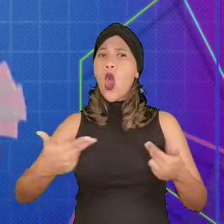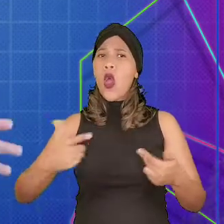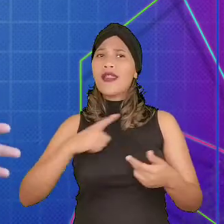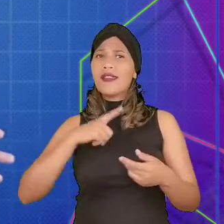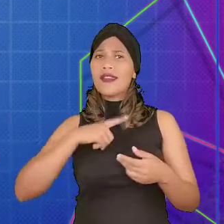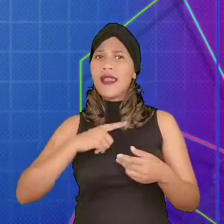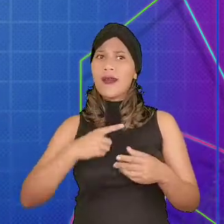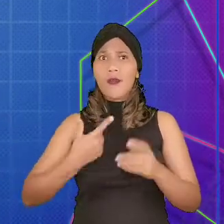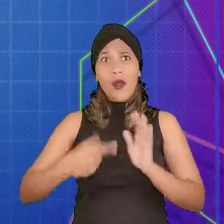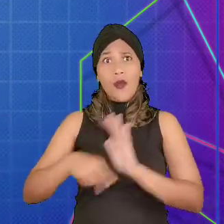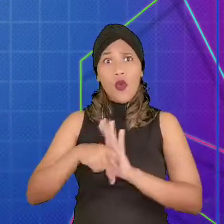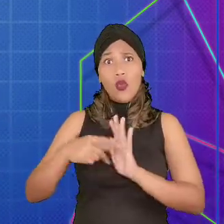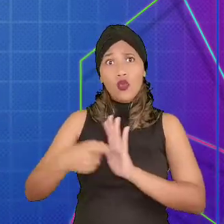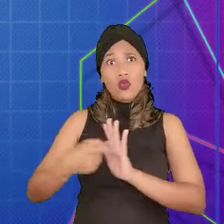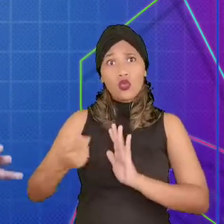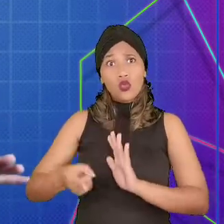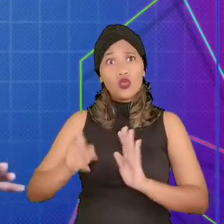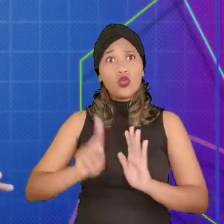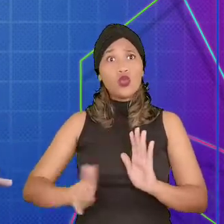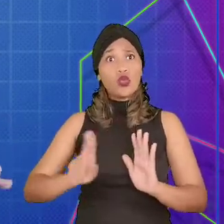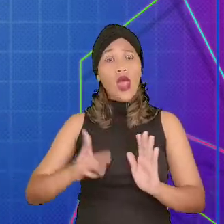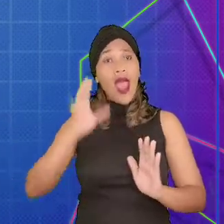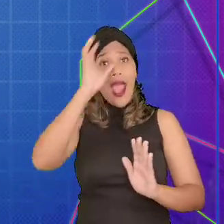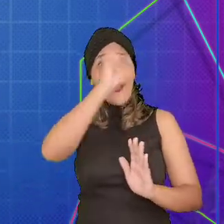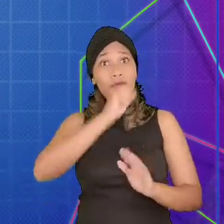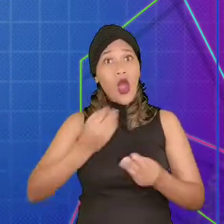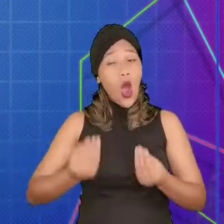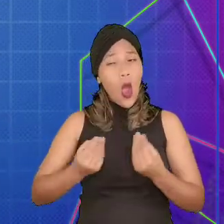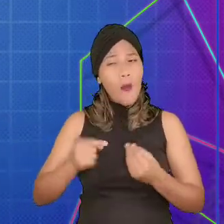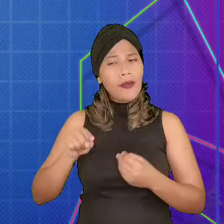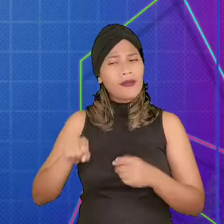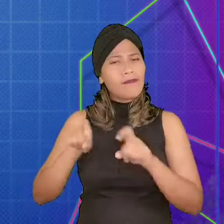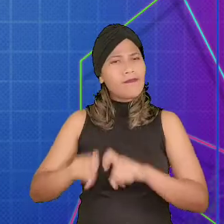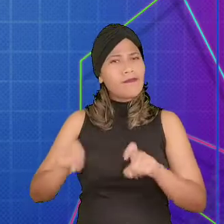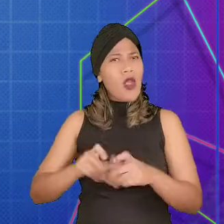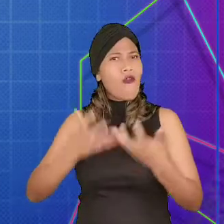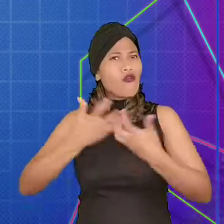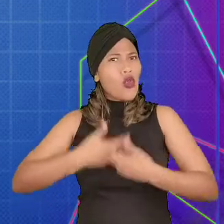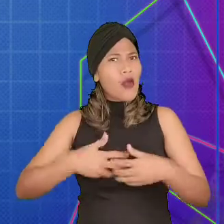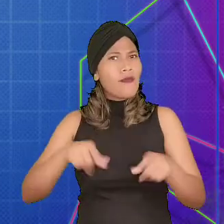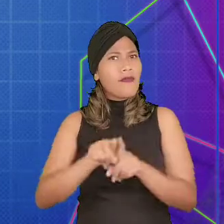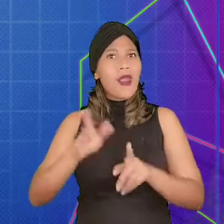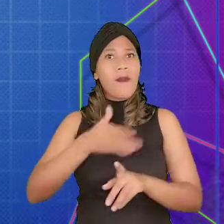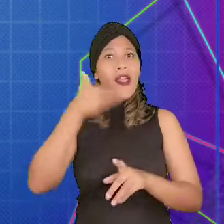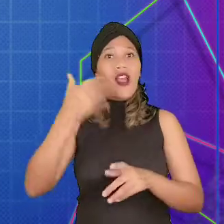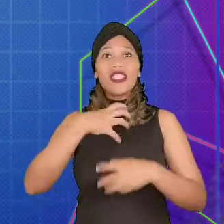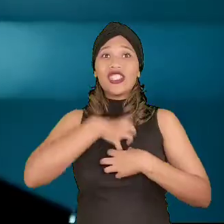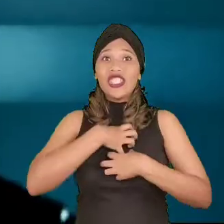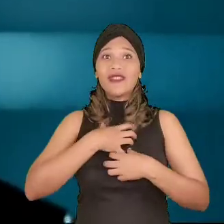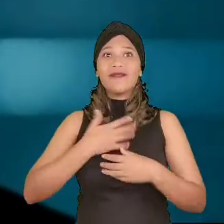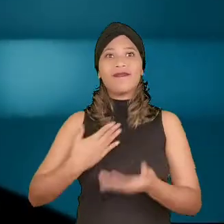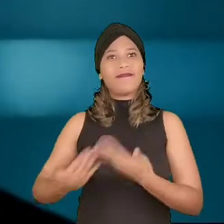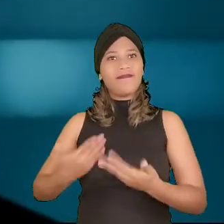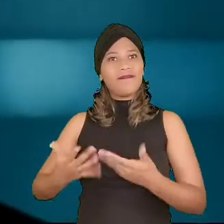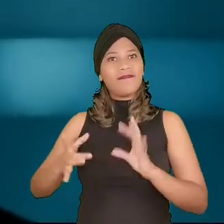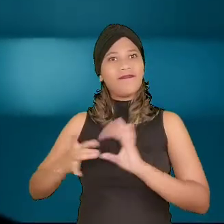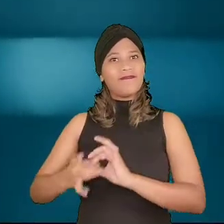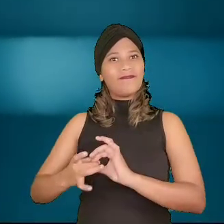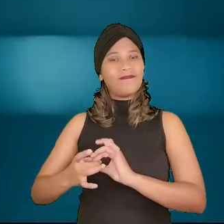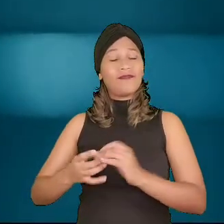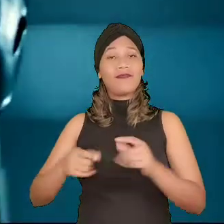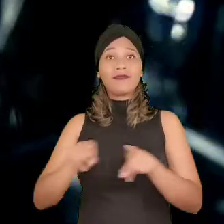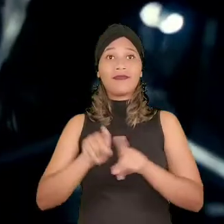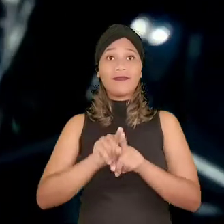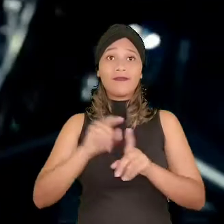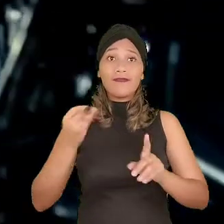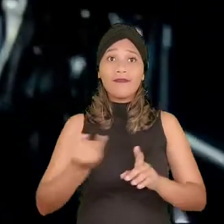tenha uma placa. Ou seja, você aprende como seu computador funciona e qual a melhor forma de falar com ele. Uma coisa